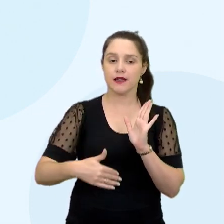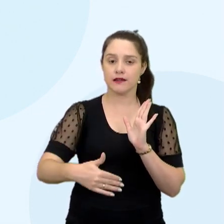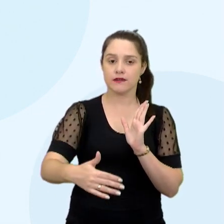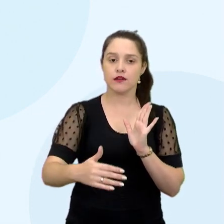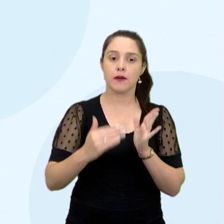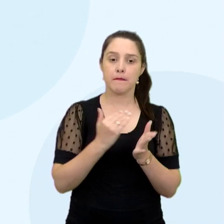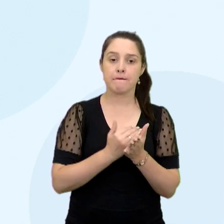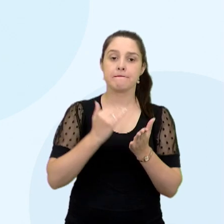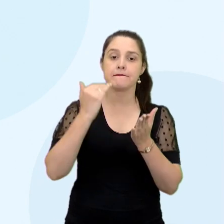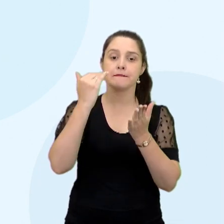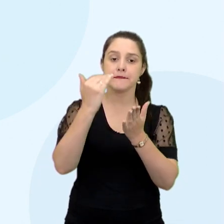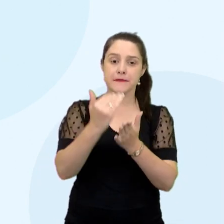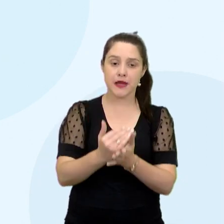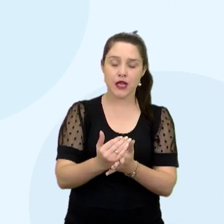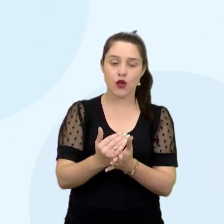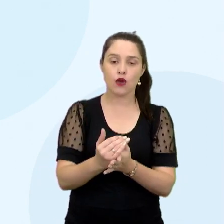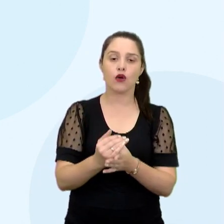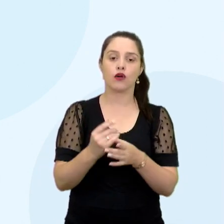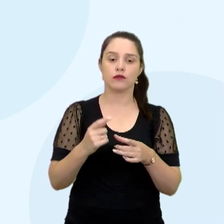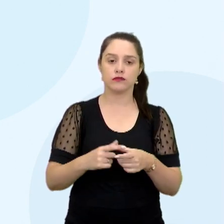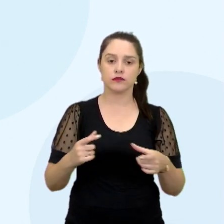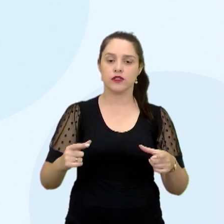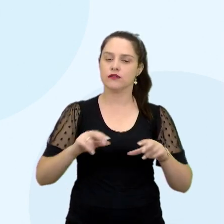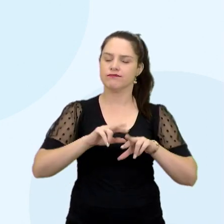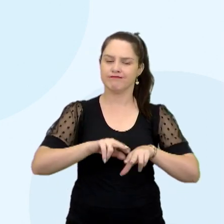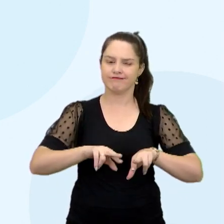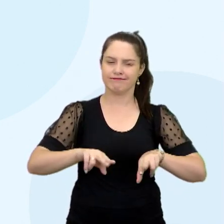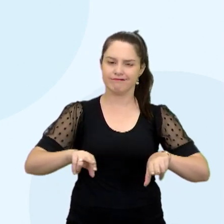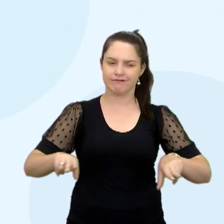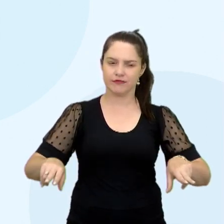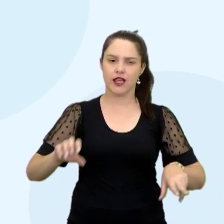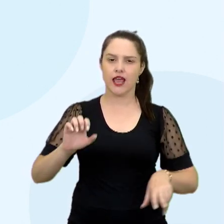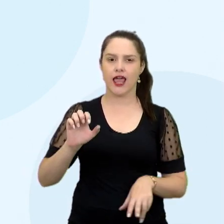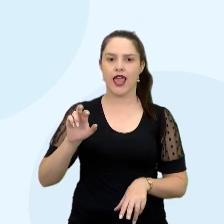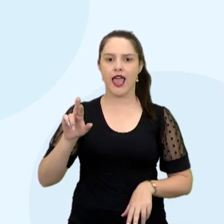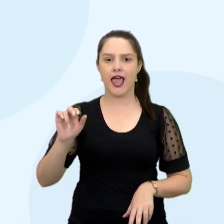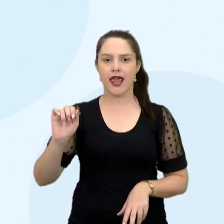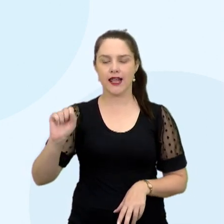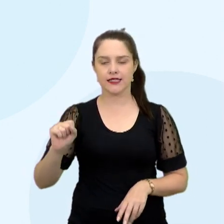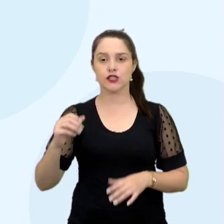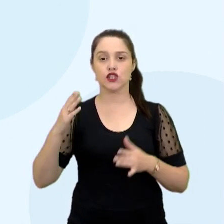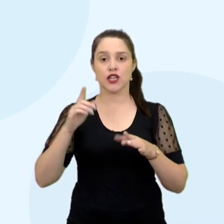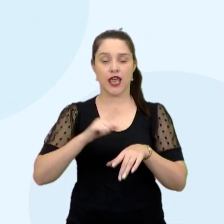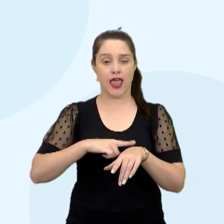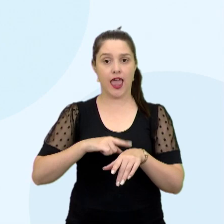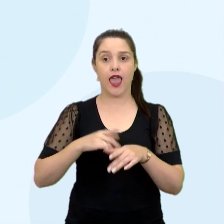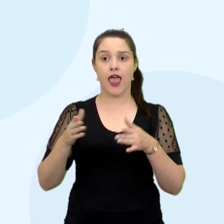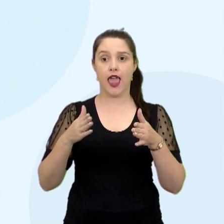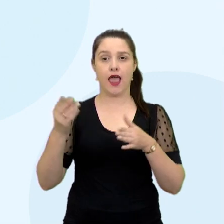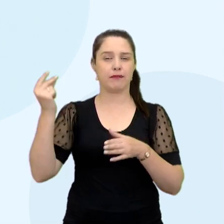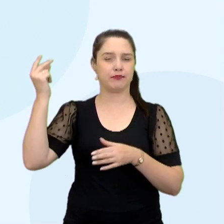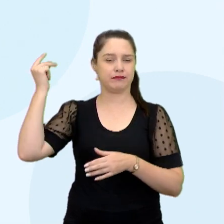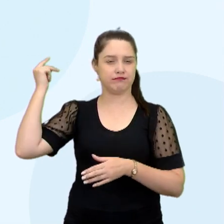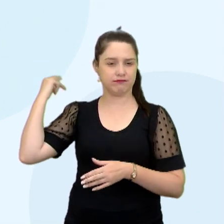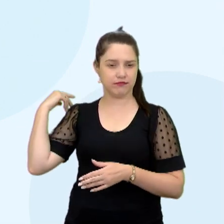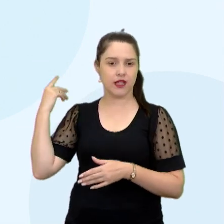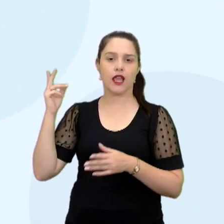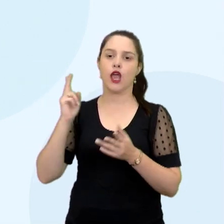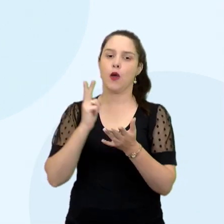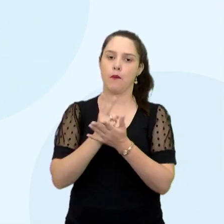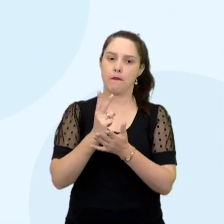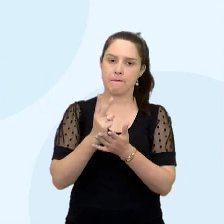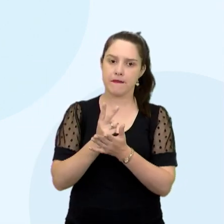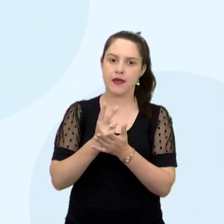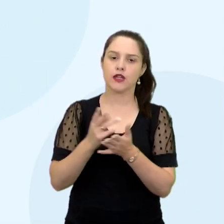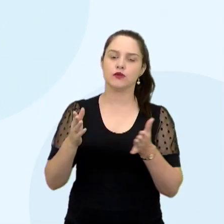o maior, né, porque tem lá diversas eras, diversos períodos e épocas, ele é o menos extenso em